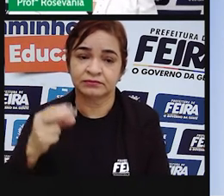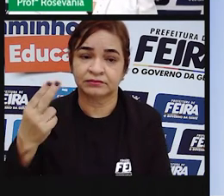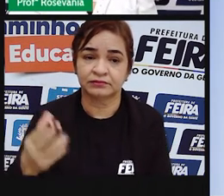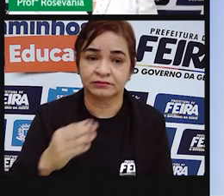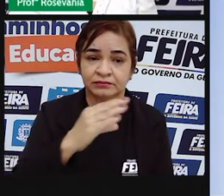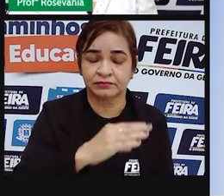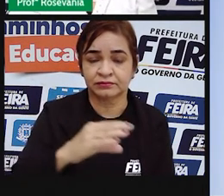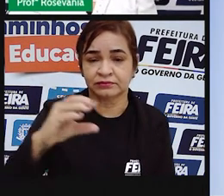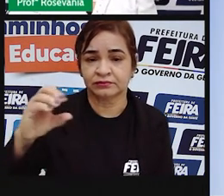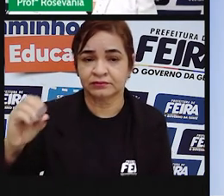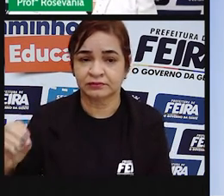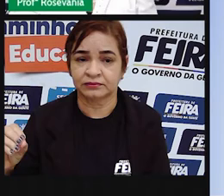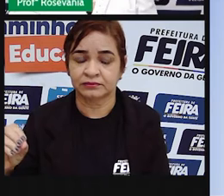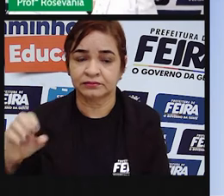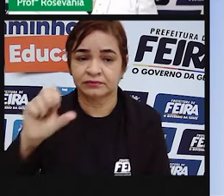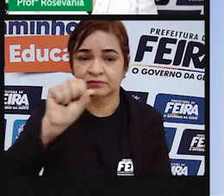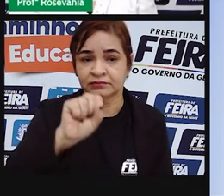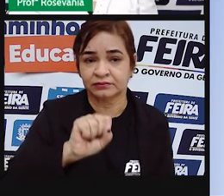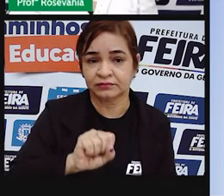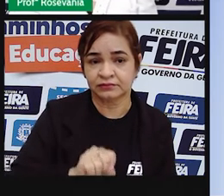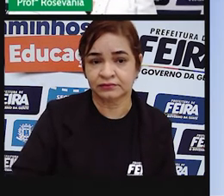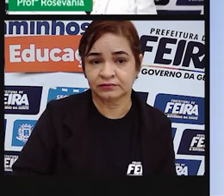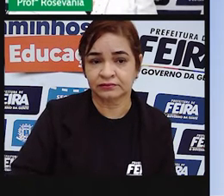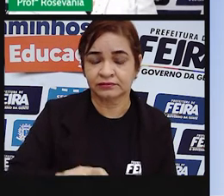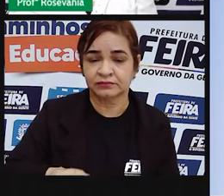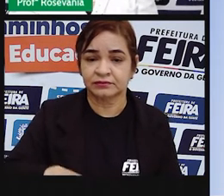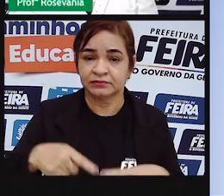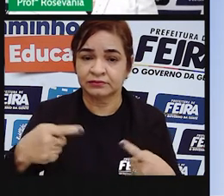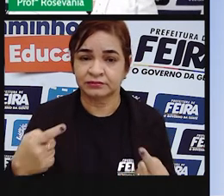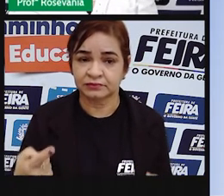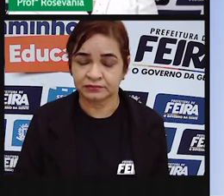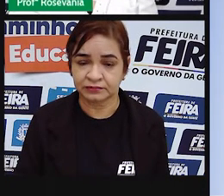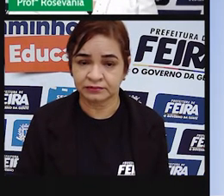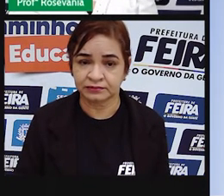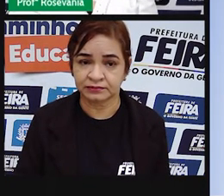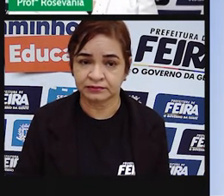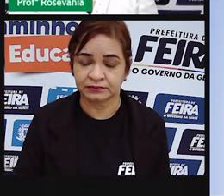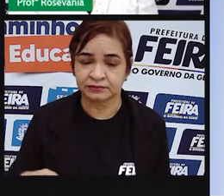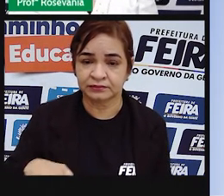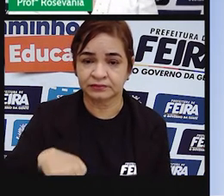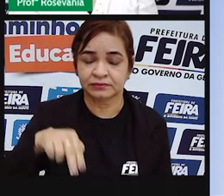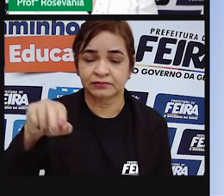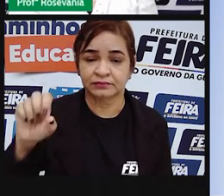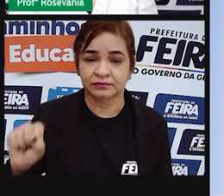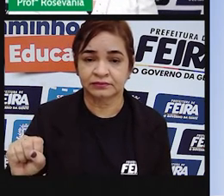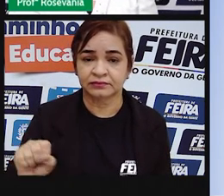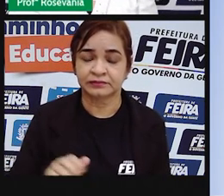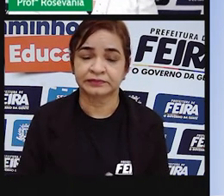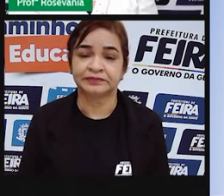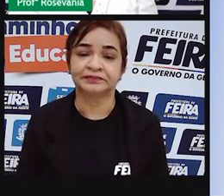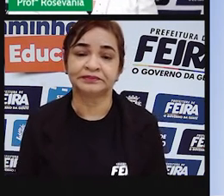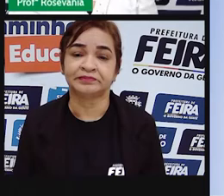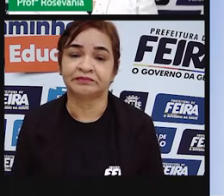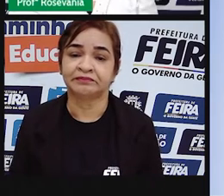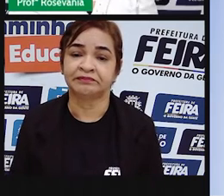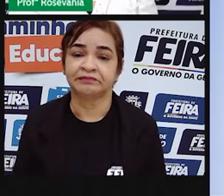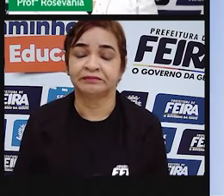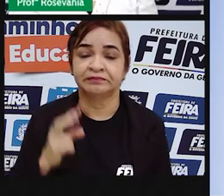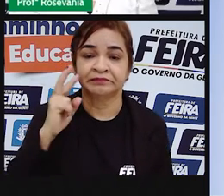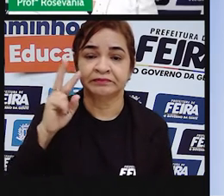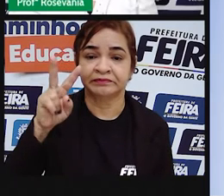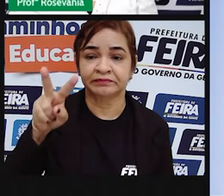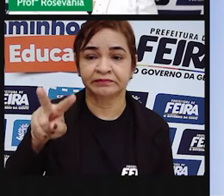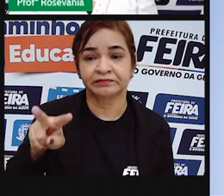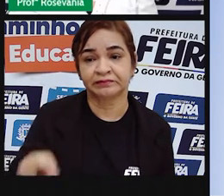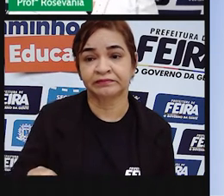região centro-oeste é a região mais precisamente na região então a gente teve né no